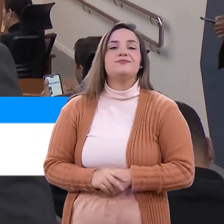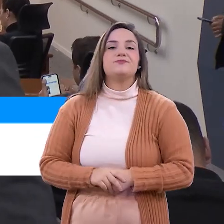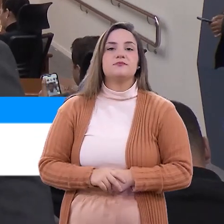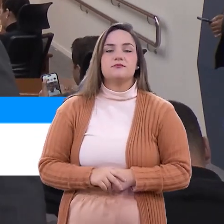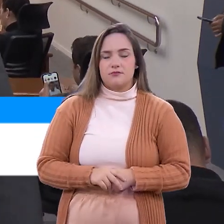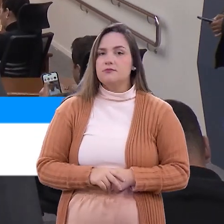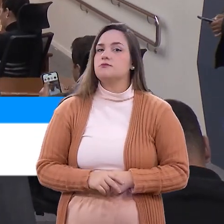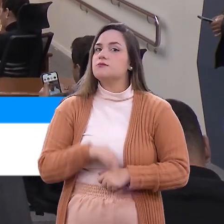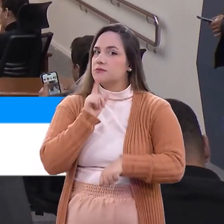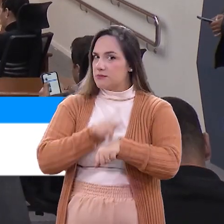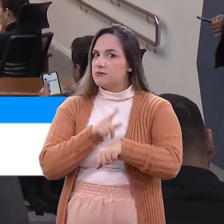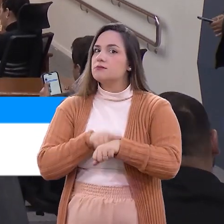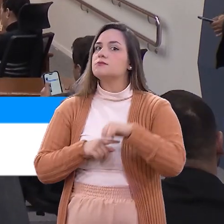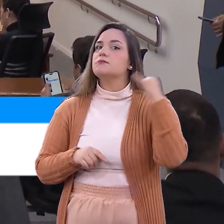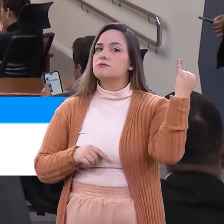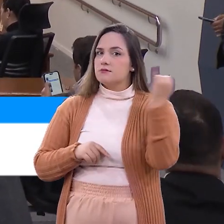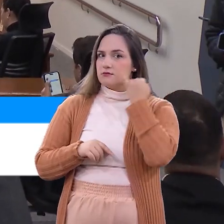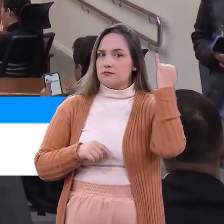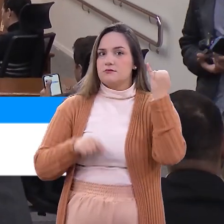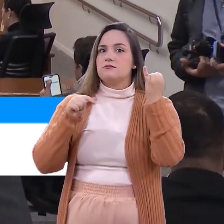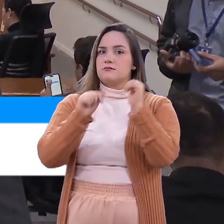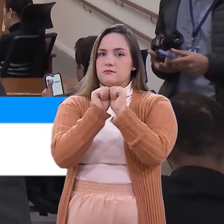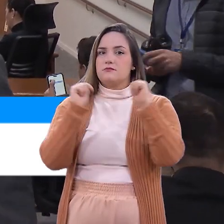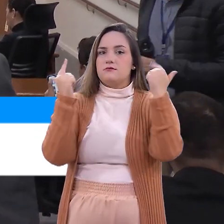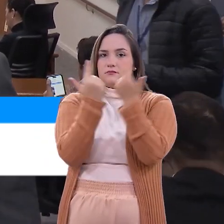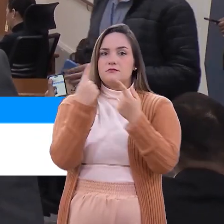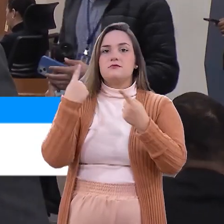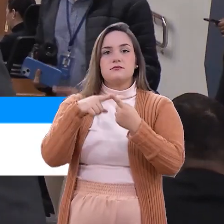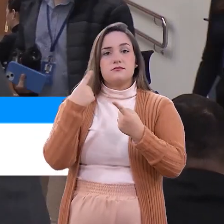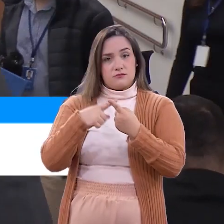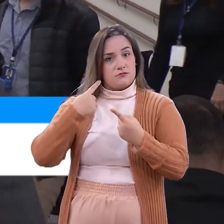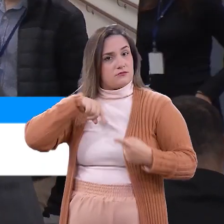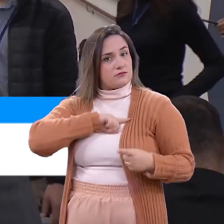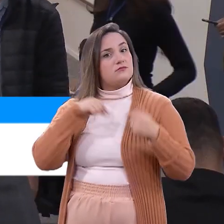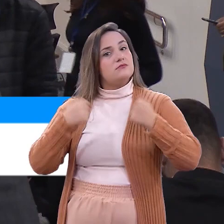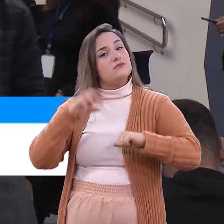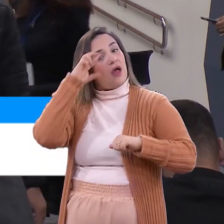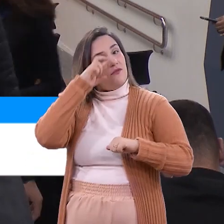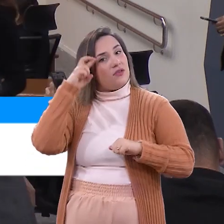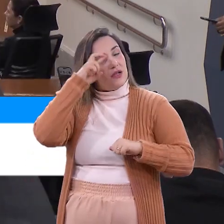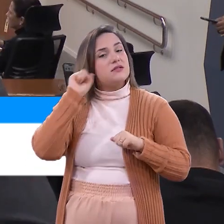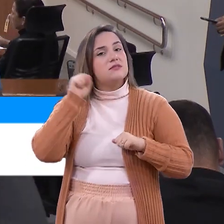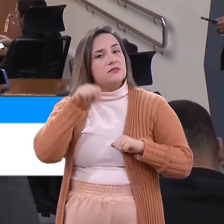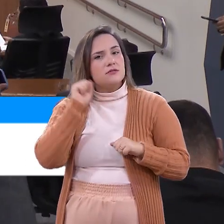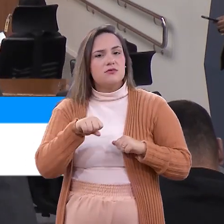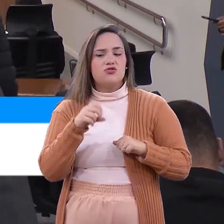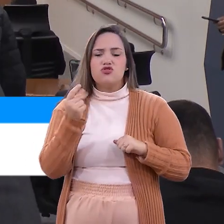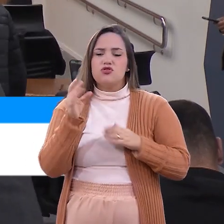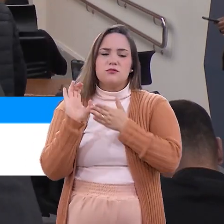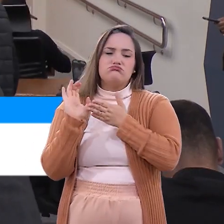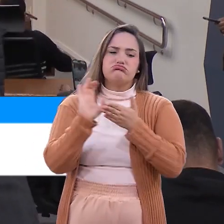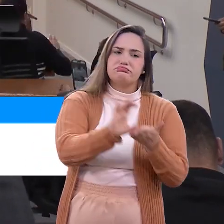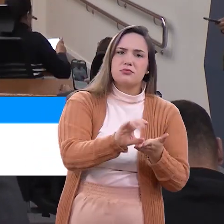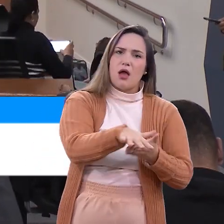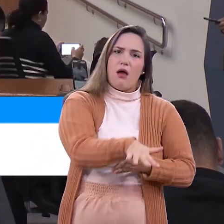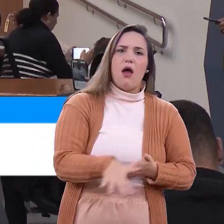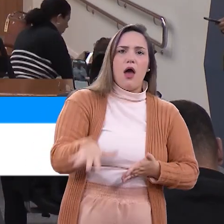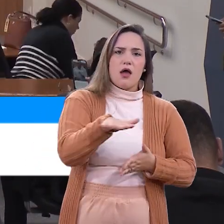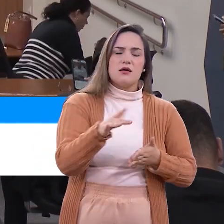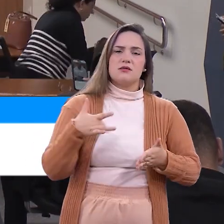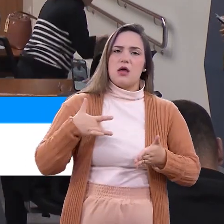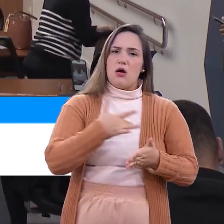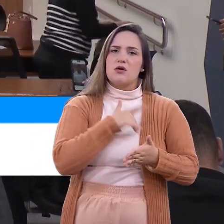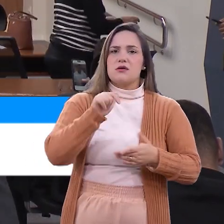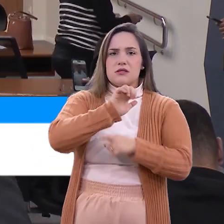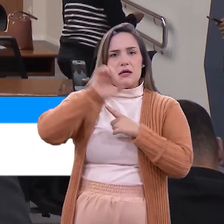importante pra assembleia que aqui nós estamos para fiscalizar né todos esses investimentos que são feitos na área da saúde aqui no estado do Mato